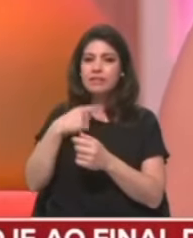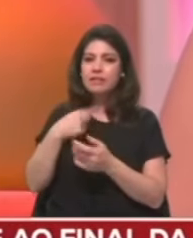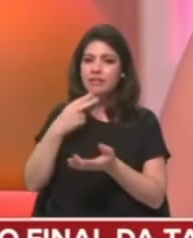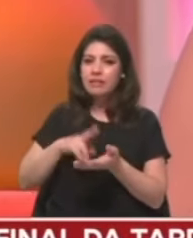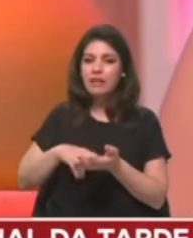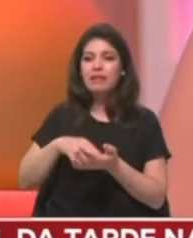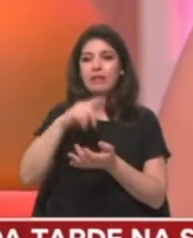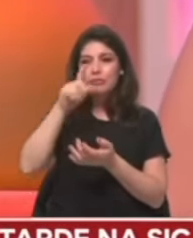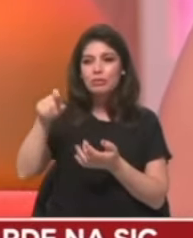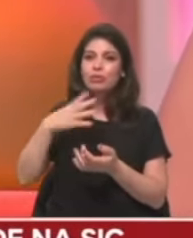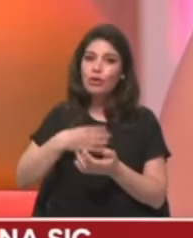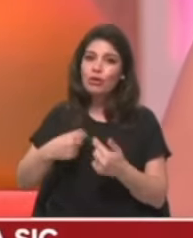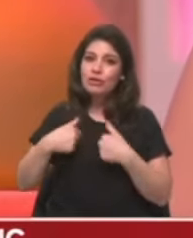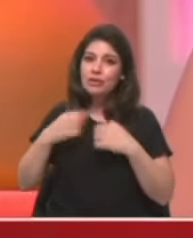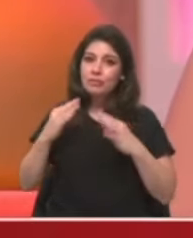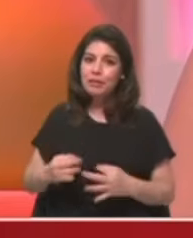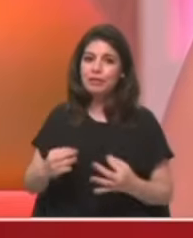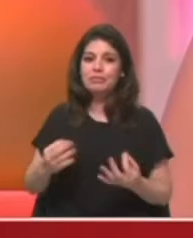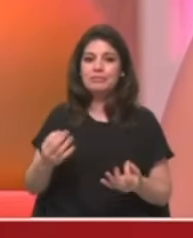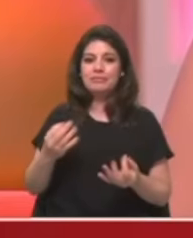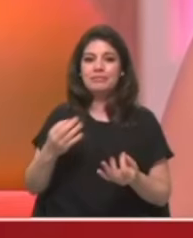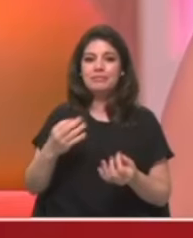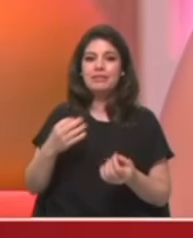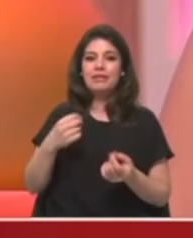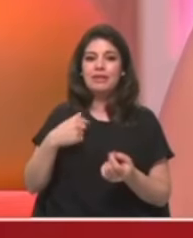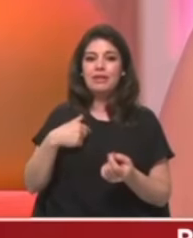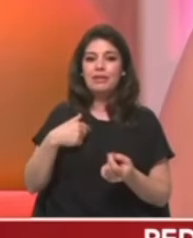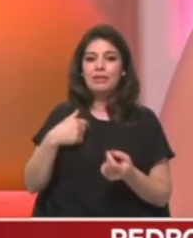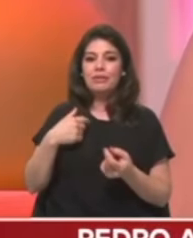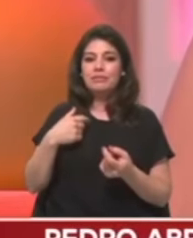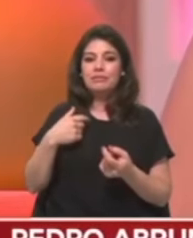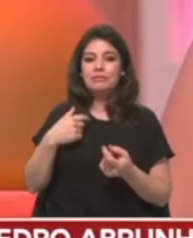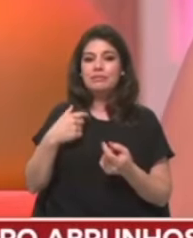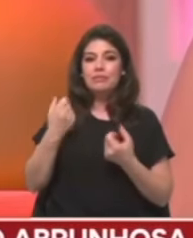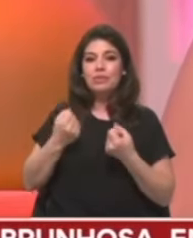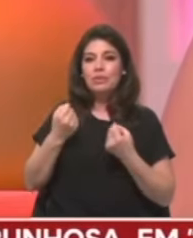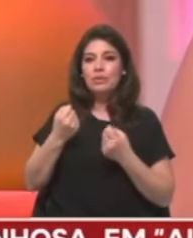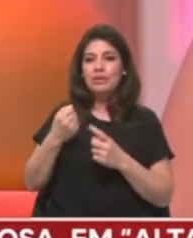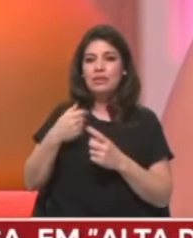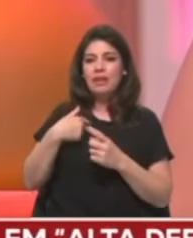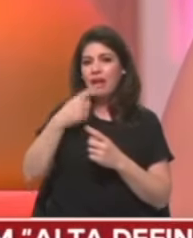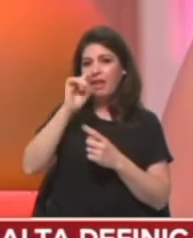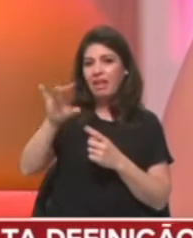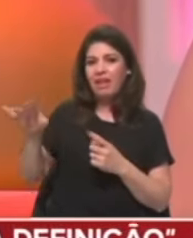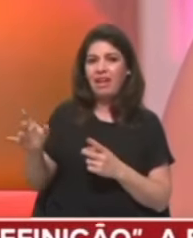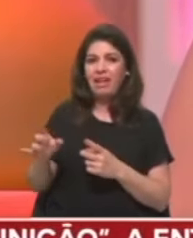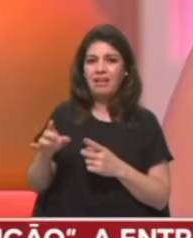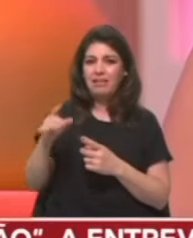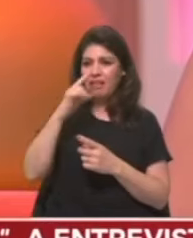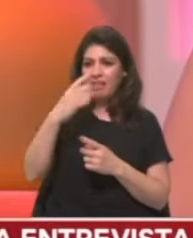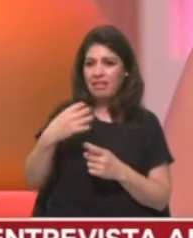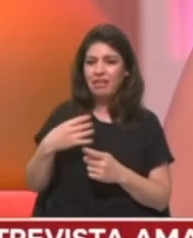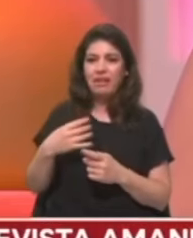de mim. Não costumo atrair as pessoas que. Não conhecia este lado Não, não, não. Isso foi a grande aprendizagem. da